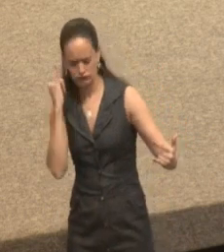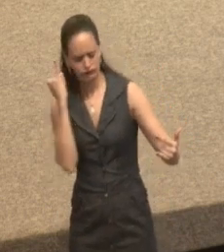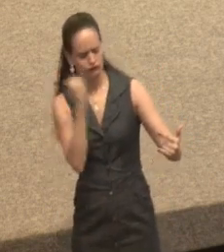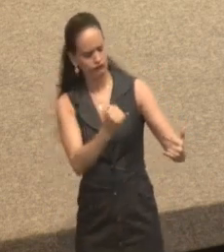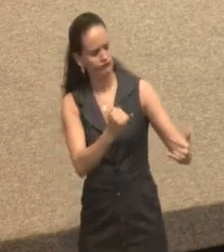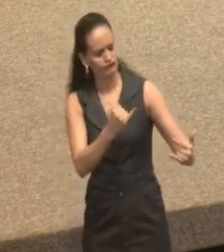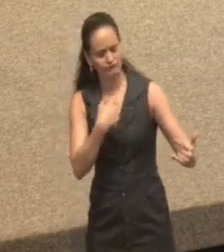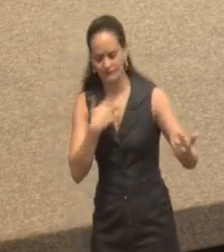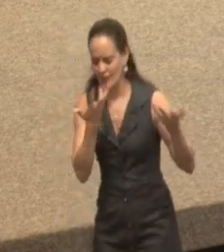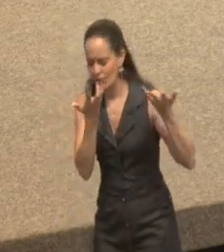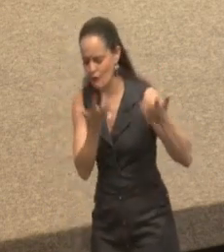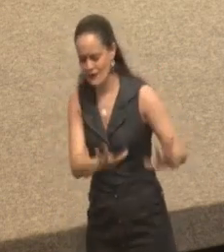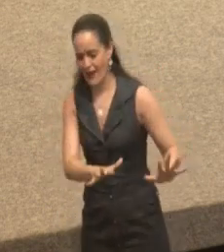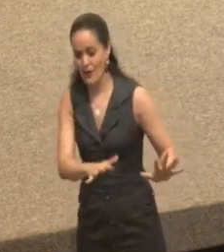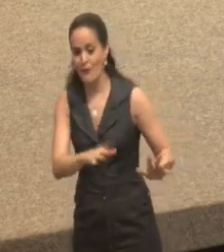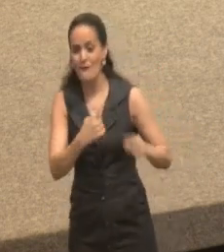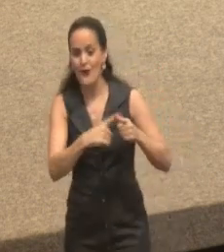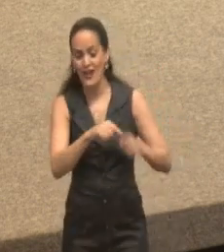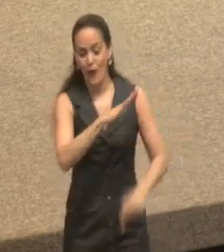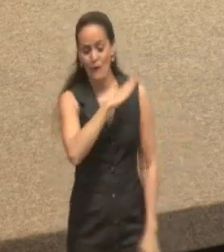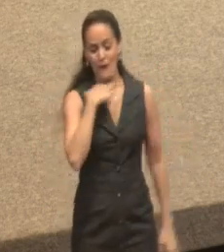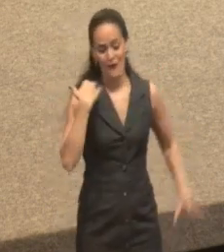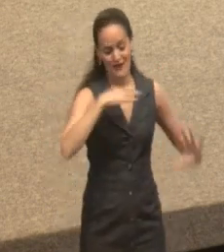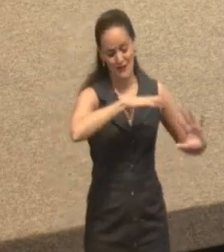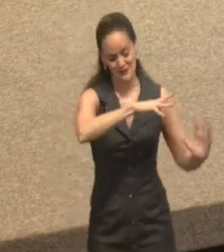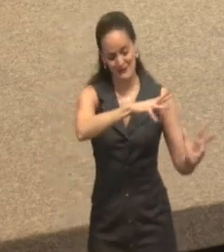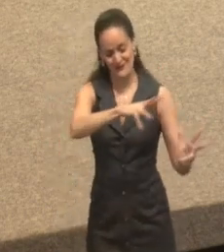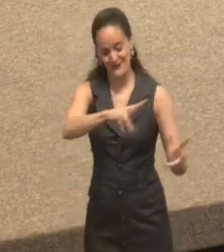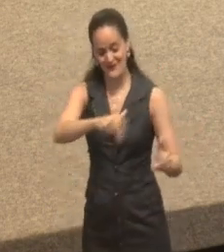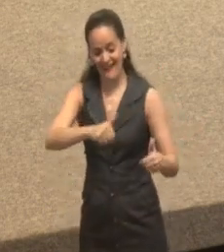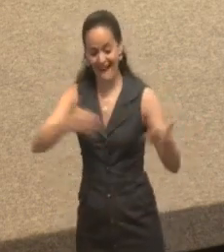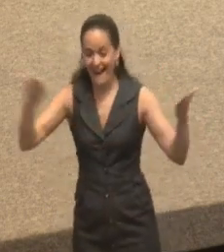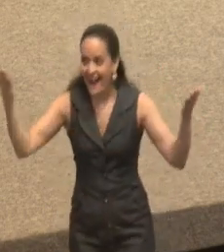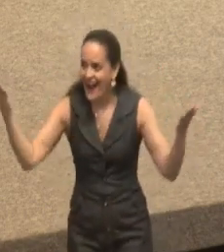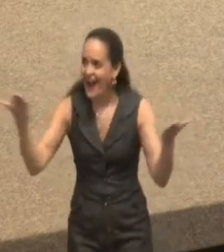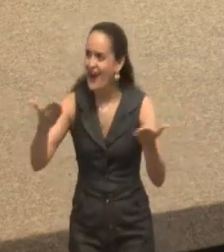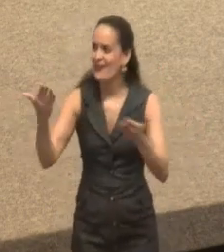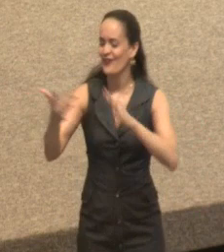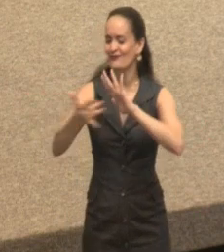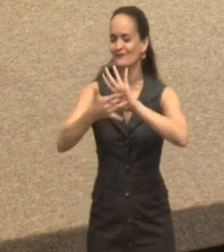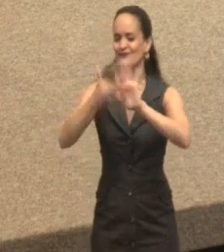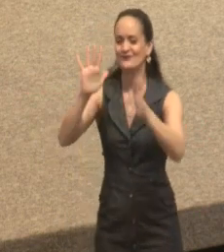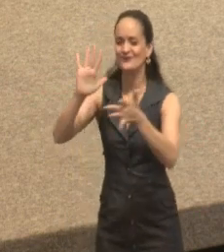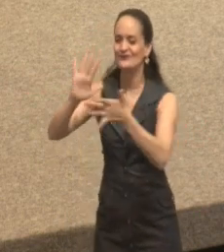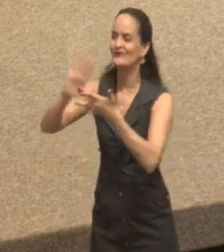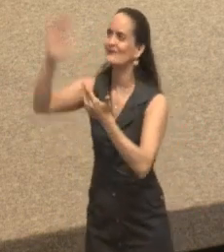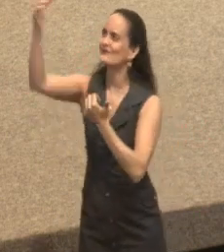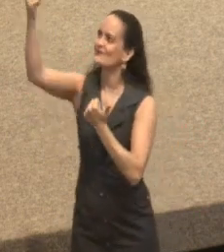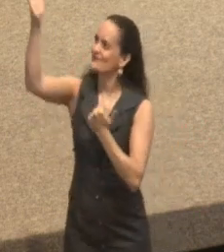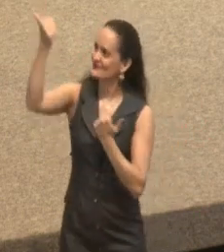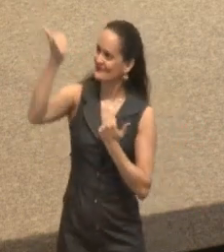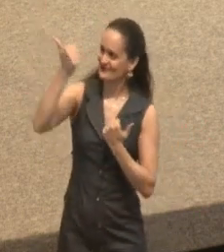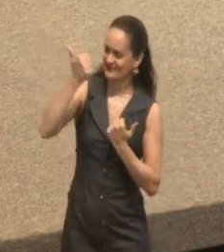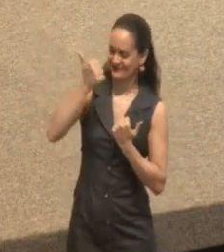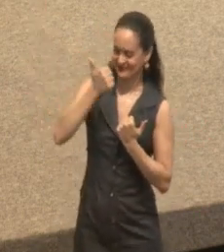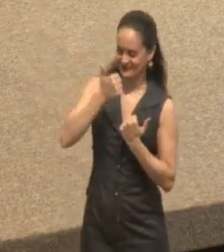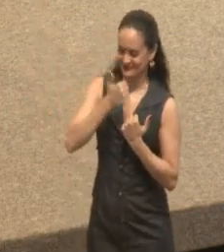convidar, eu direi: morri pro mundo, Cristo vive em meu